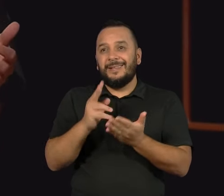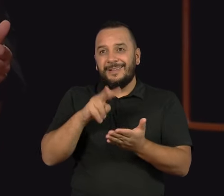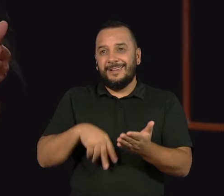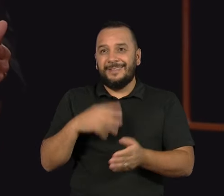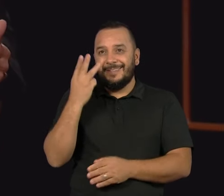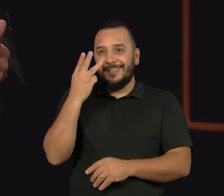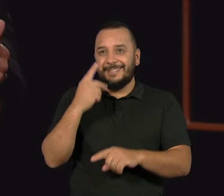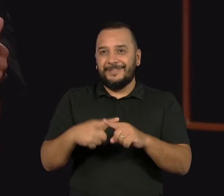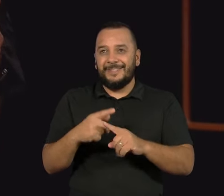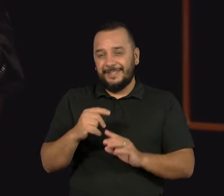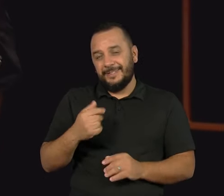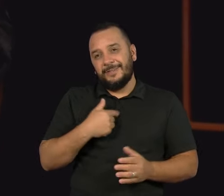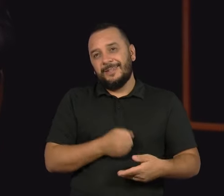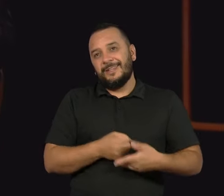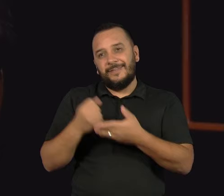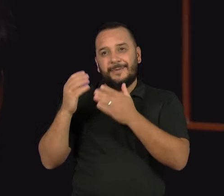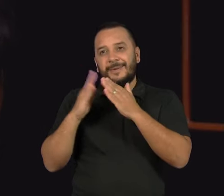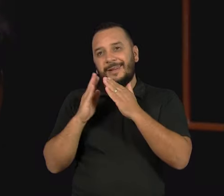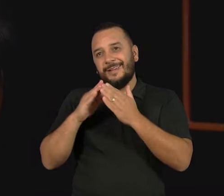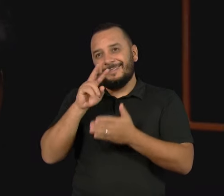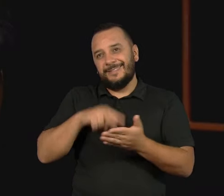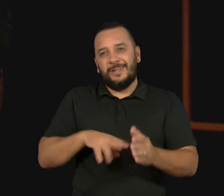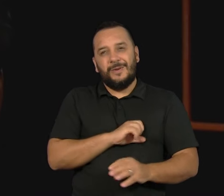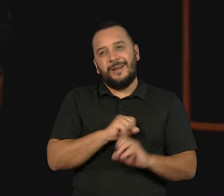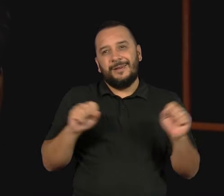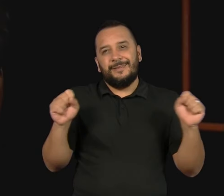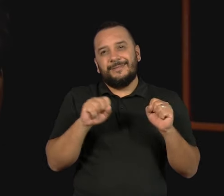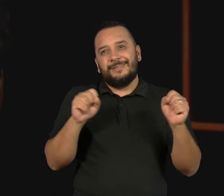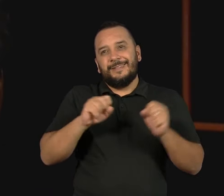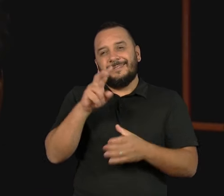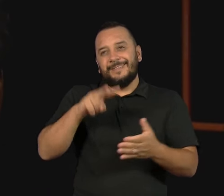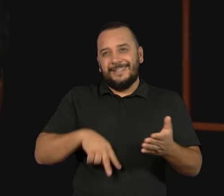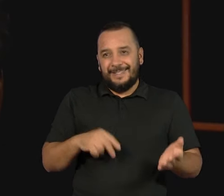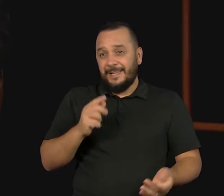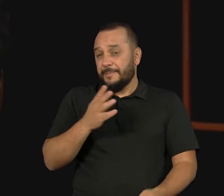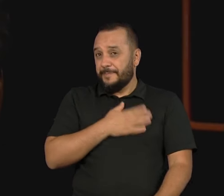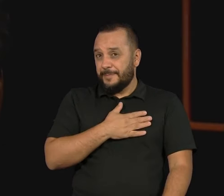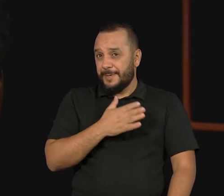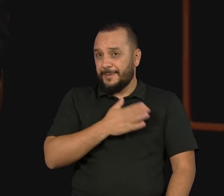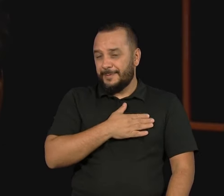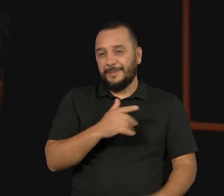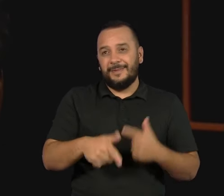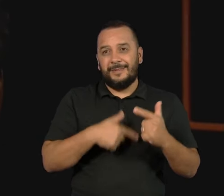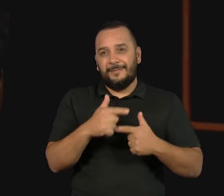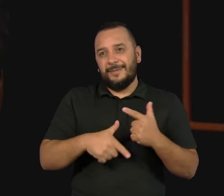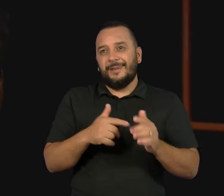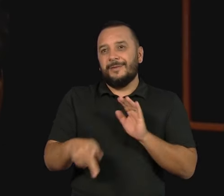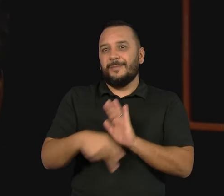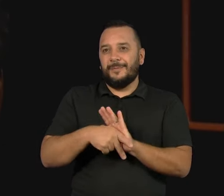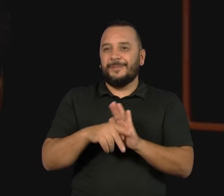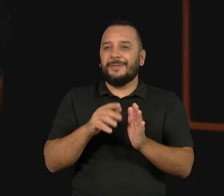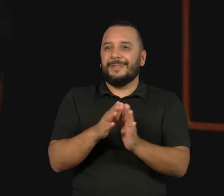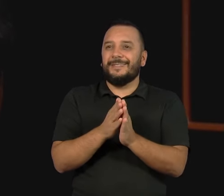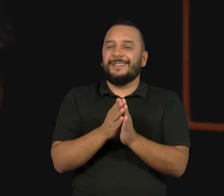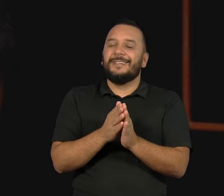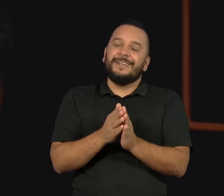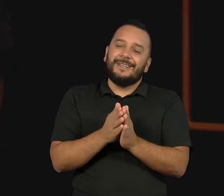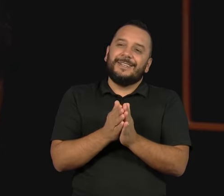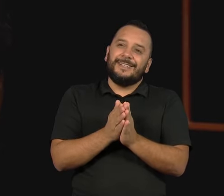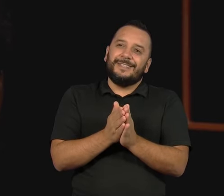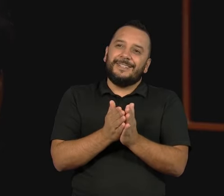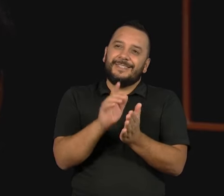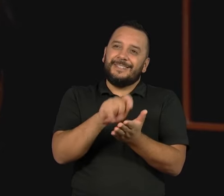lendo, levava os livros para casa, lia, eu amava ler. Eu acho que a minha carreira de escritor virou uma